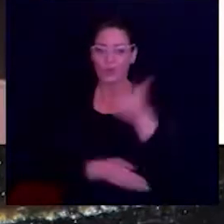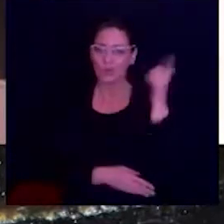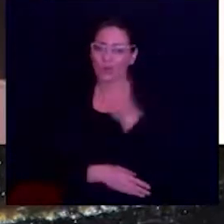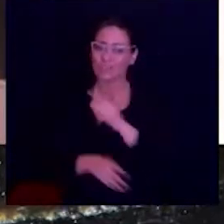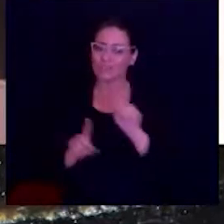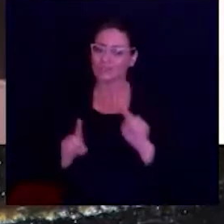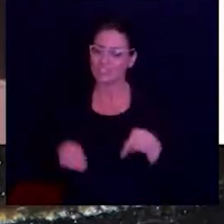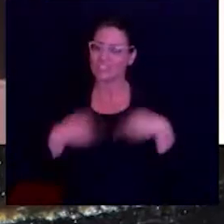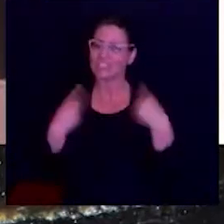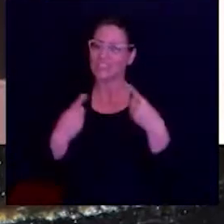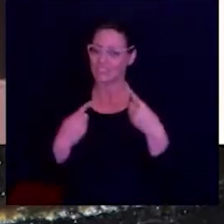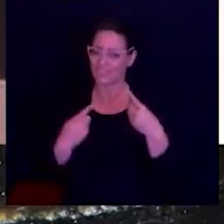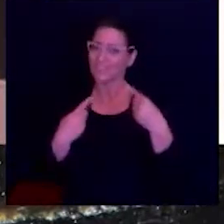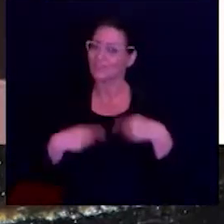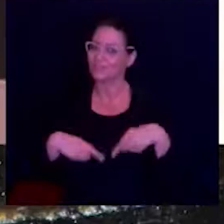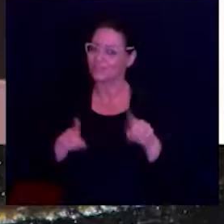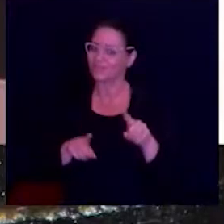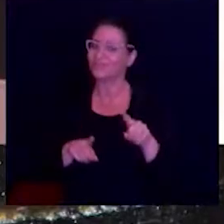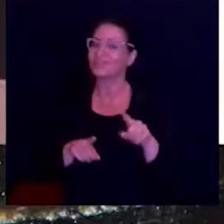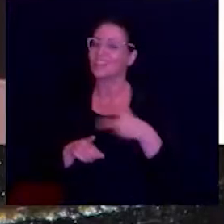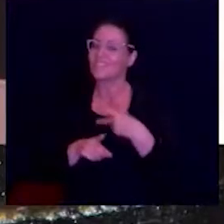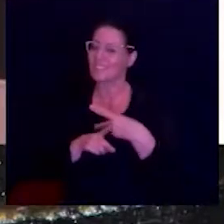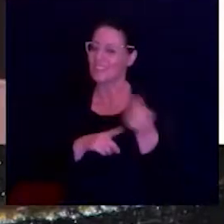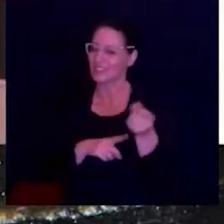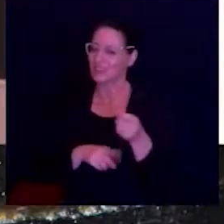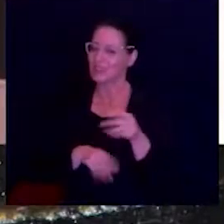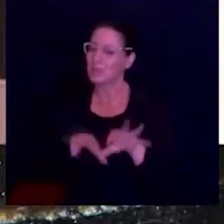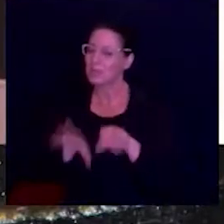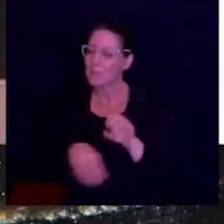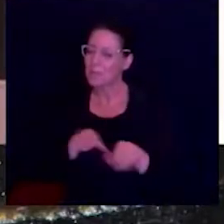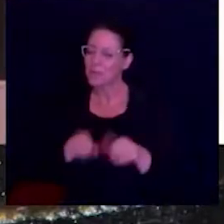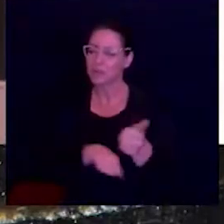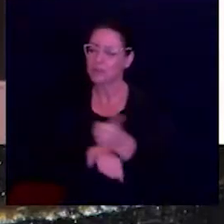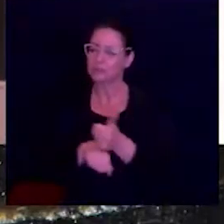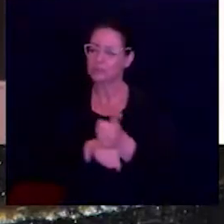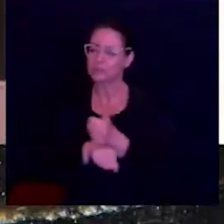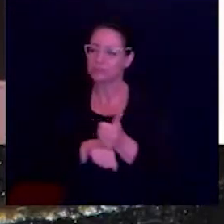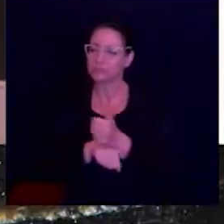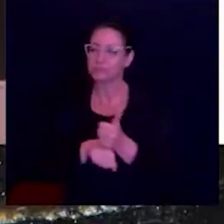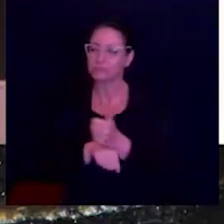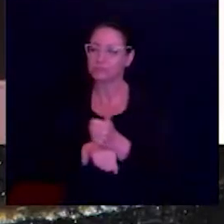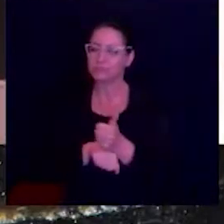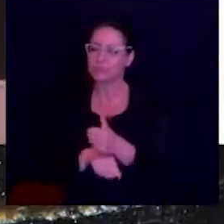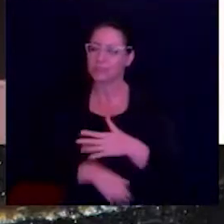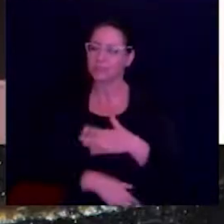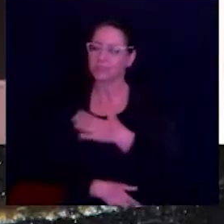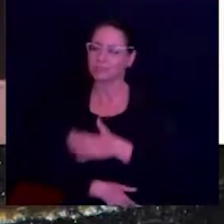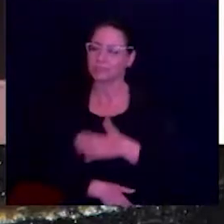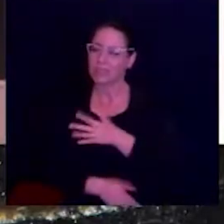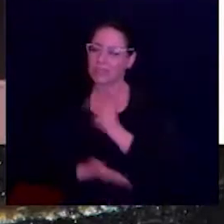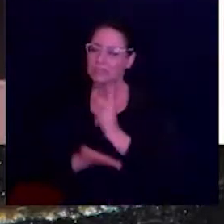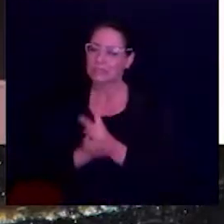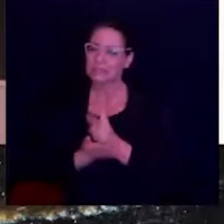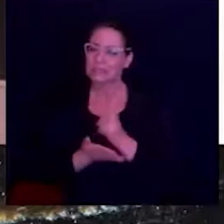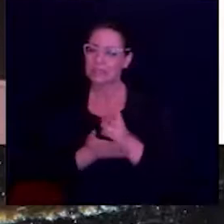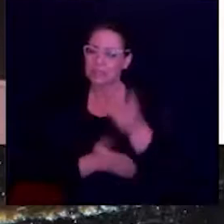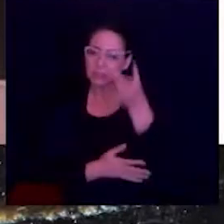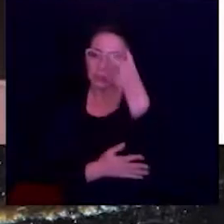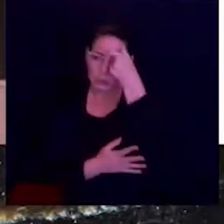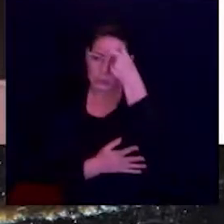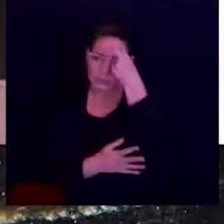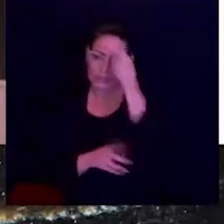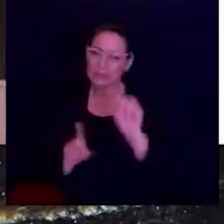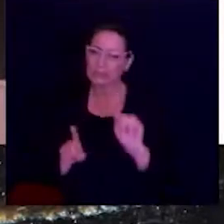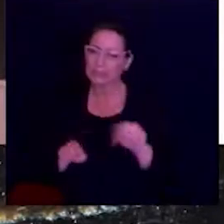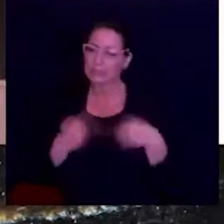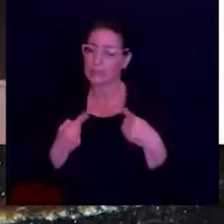venceram. Portanto, busquem o sucesso profissional e a realização pessoal conscientes destes